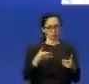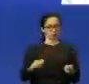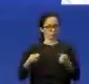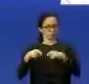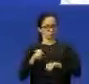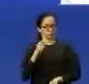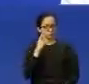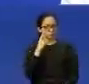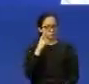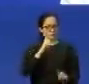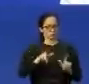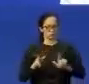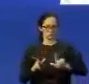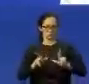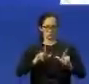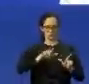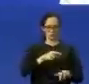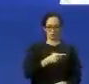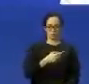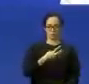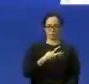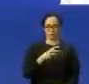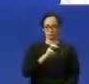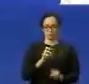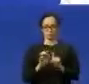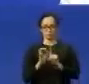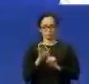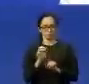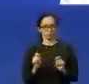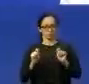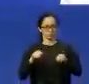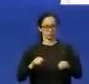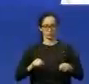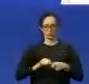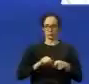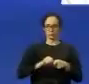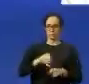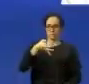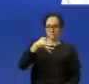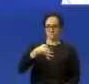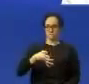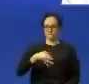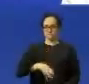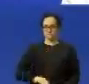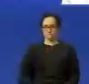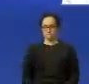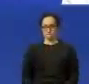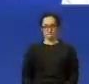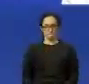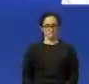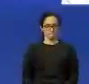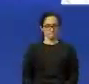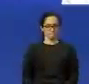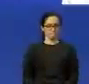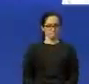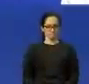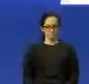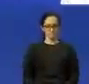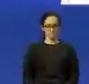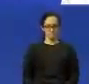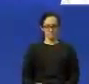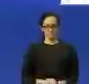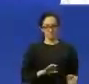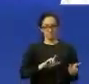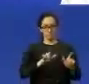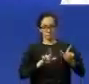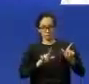deve ser girada aí num ângulo de 135 graus no sentido horário, né? Então, no sentido horário. No sentido anti-horário